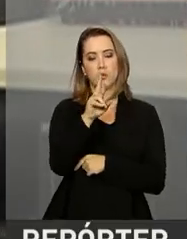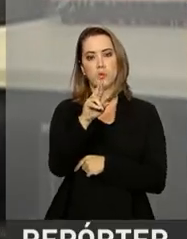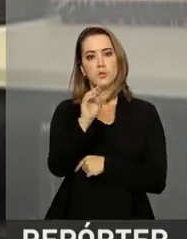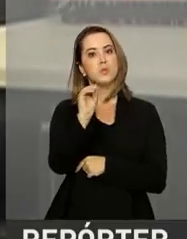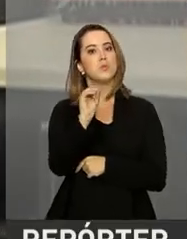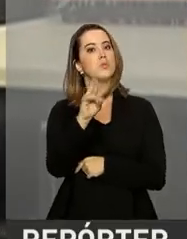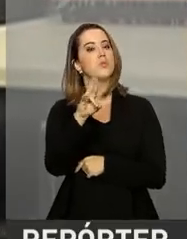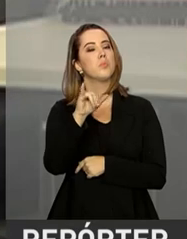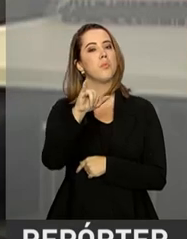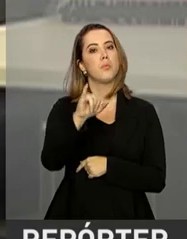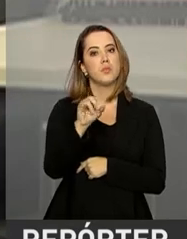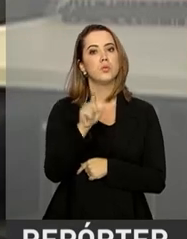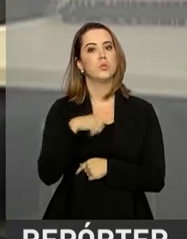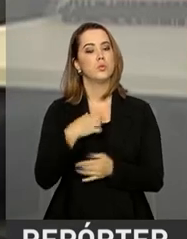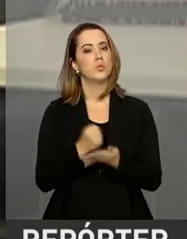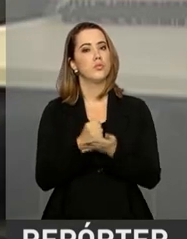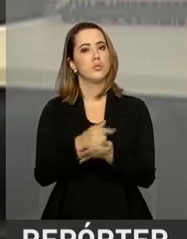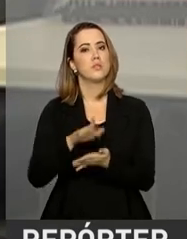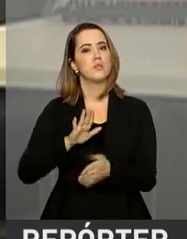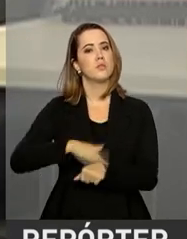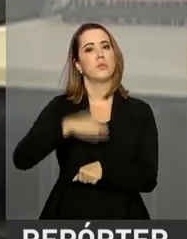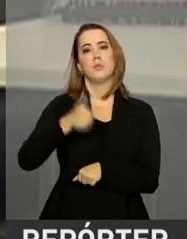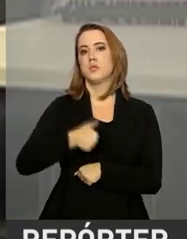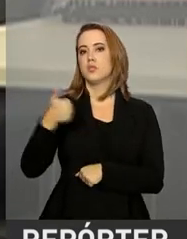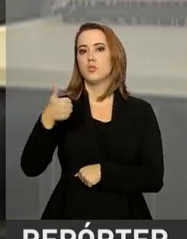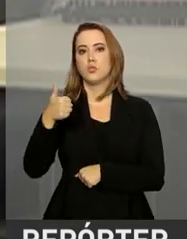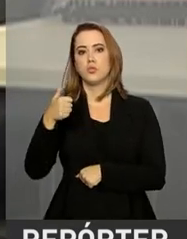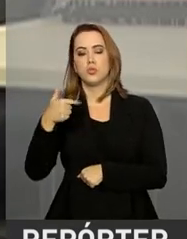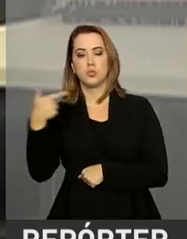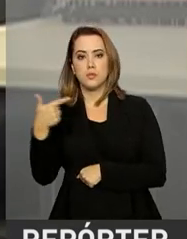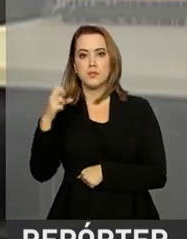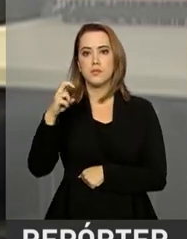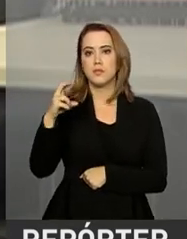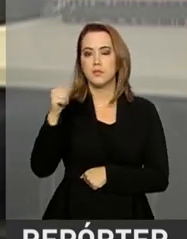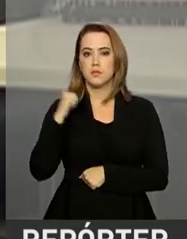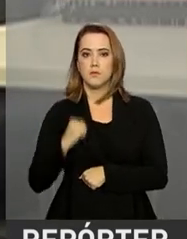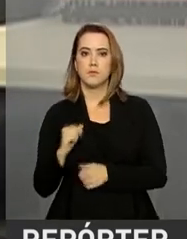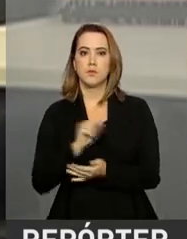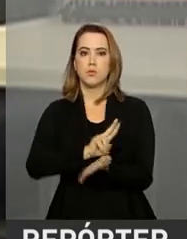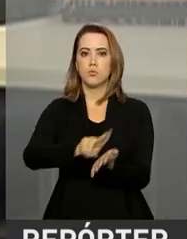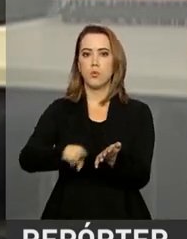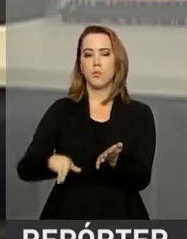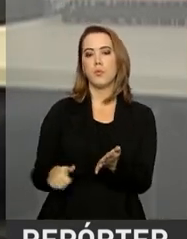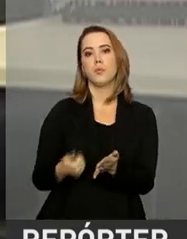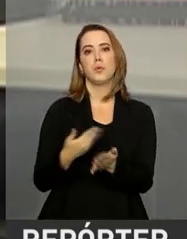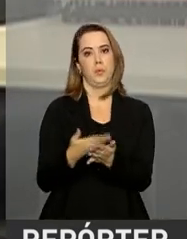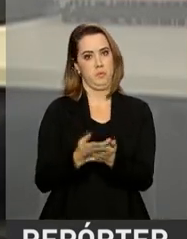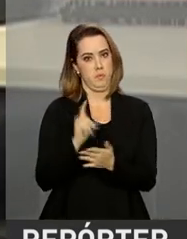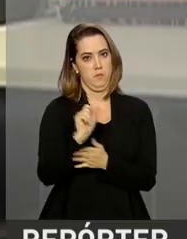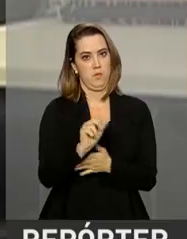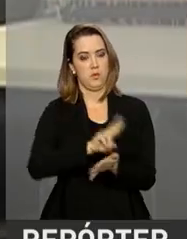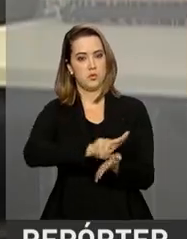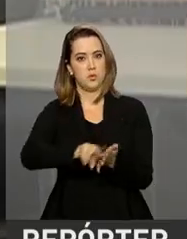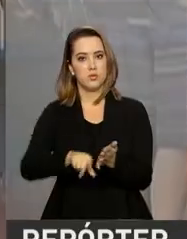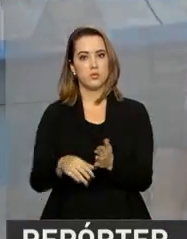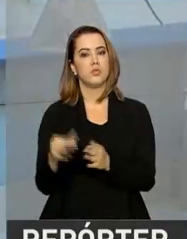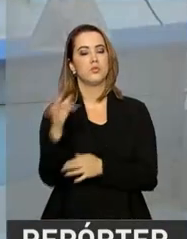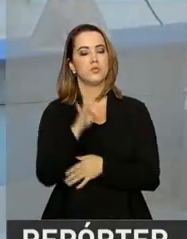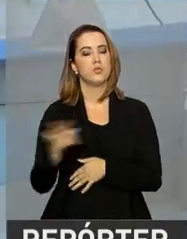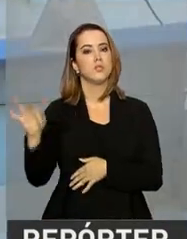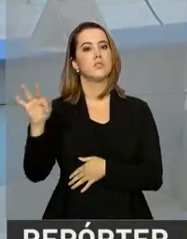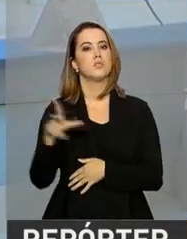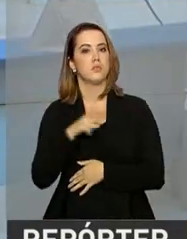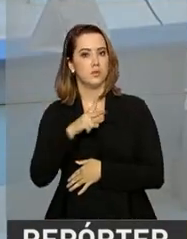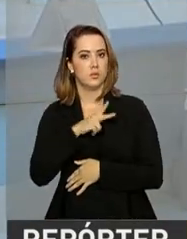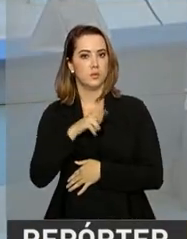semestre mais de 125.000 bolsas em 902 instituições particulares de educação superior a